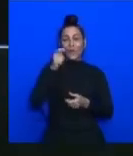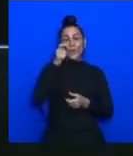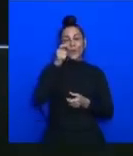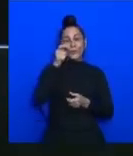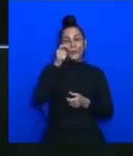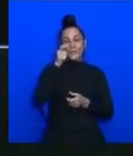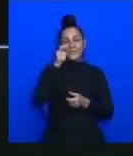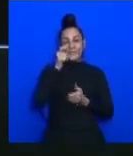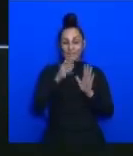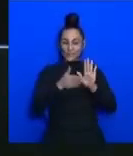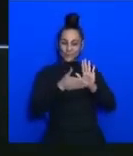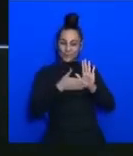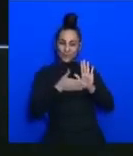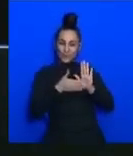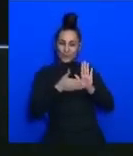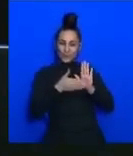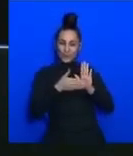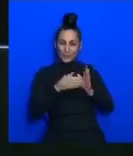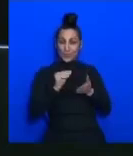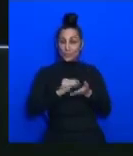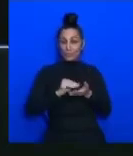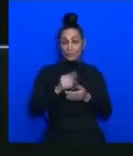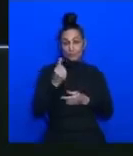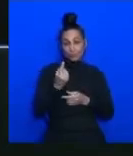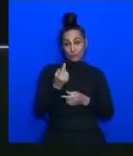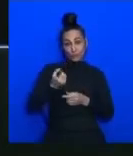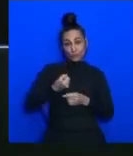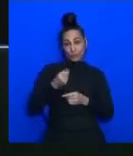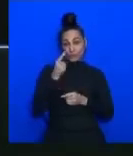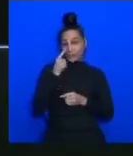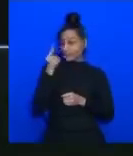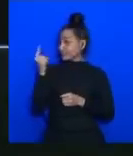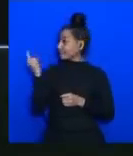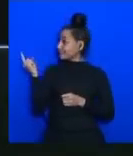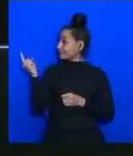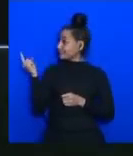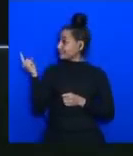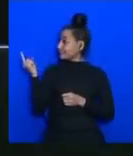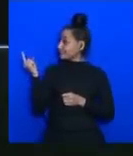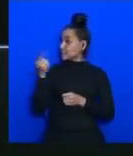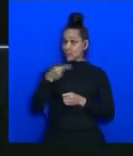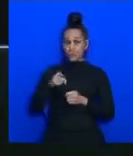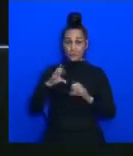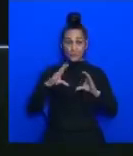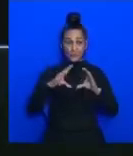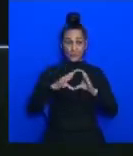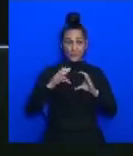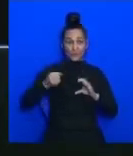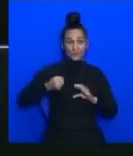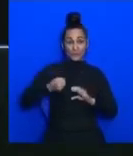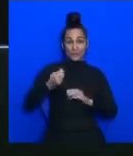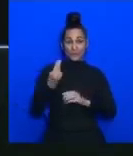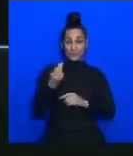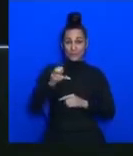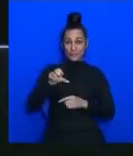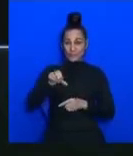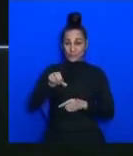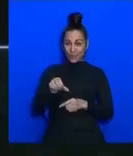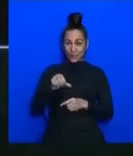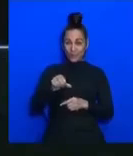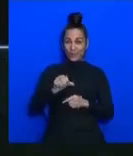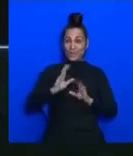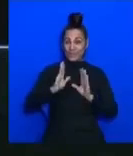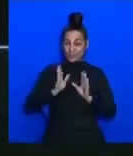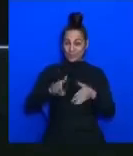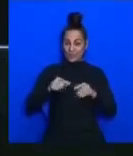Confira direitinho a sua aposta. Só falta mais um número deste globo. Vem chegando, última bola, 29. Bola 29,